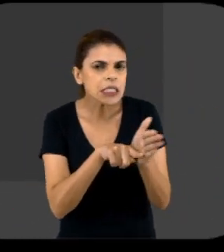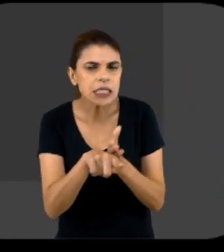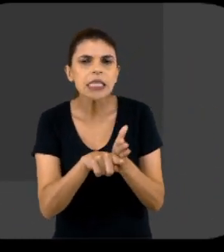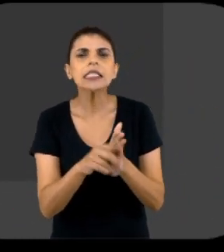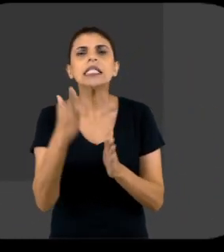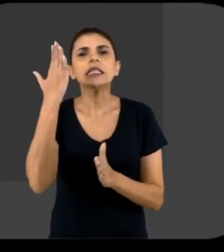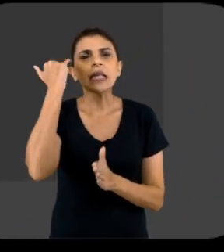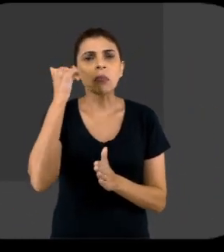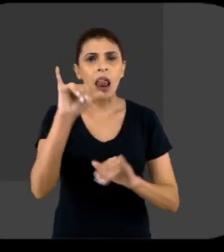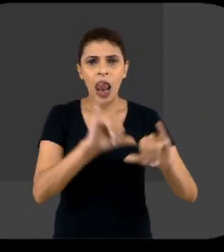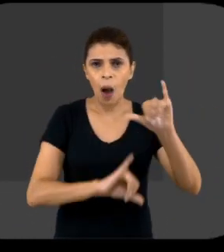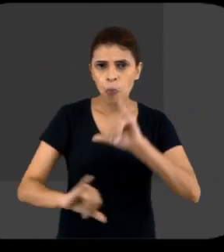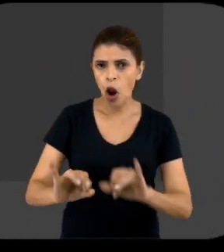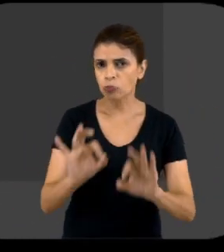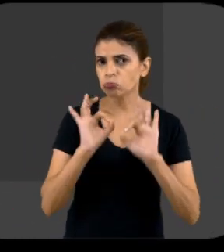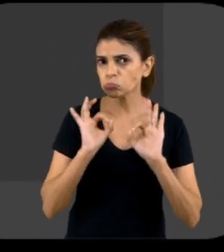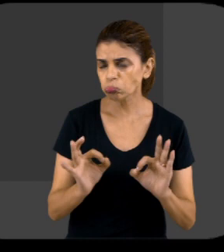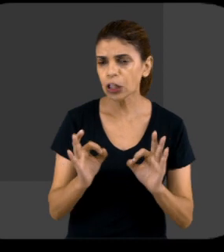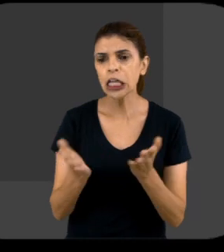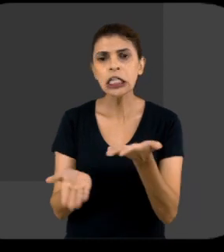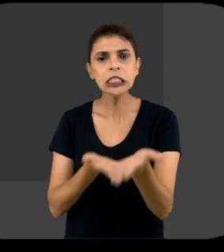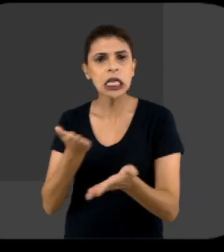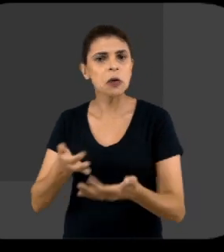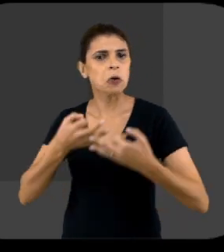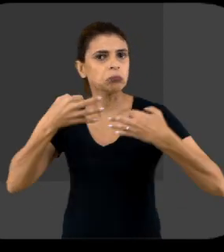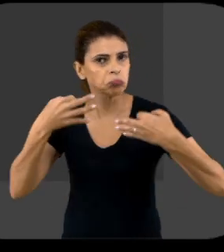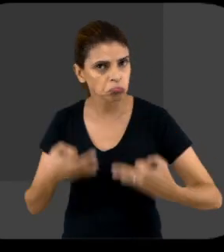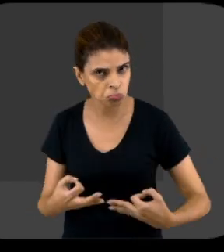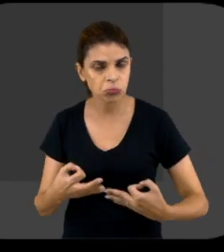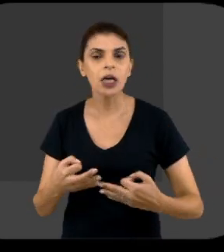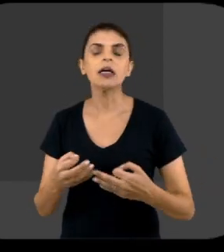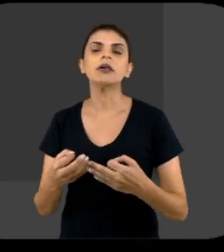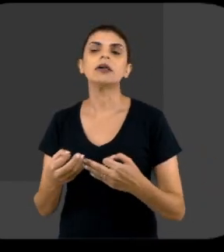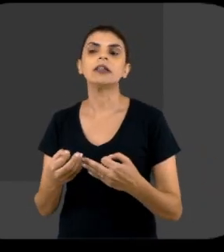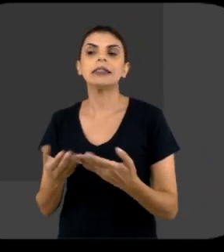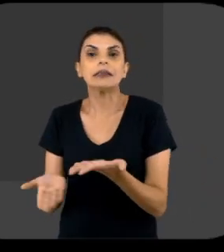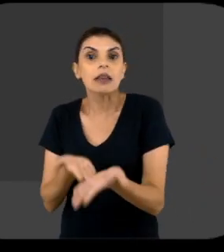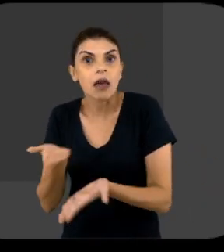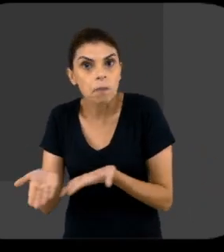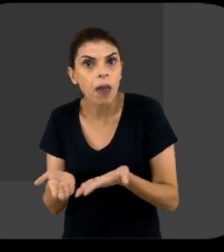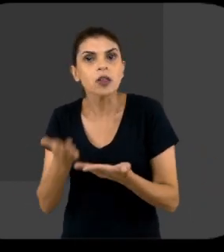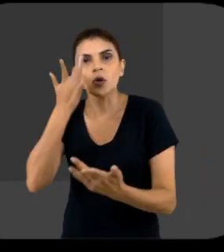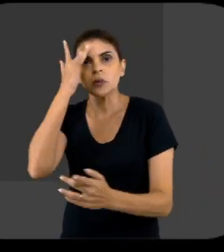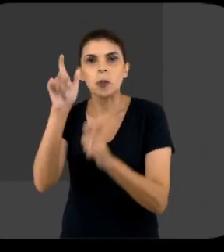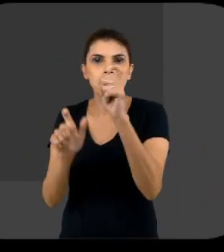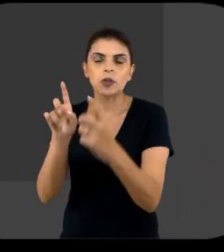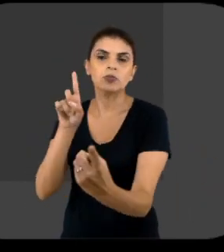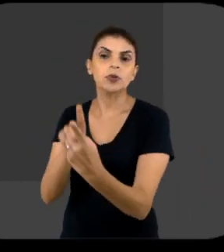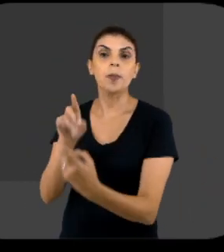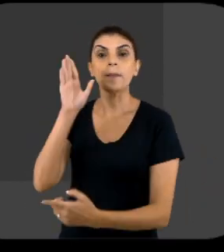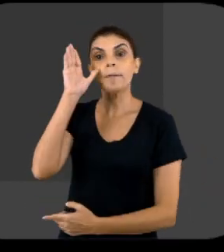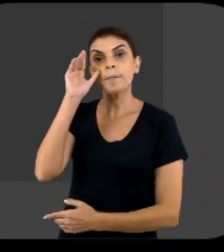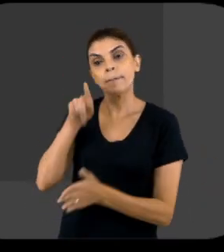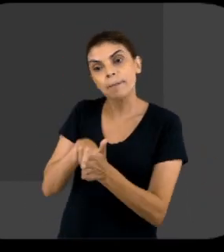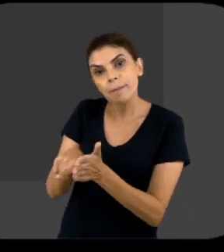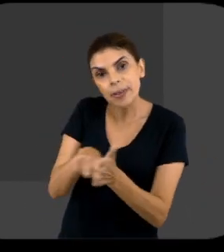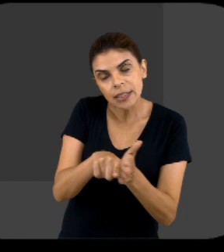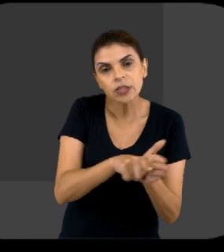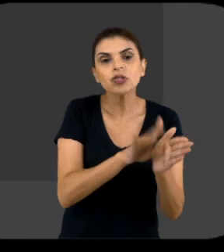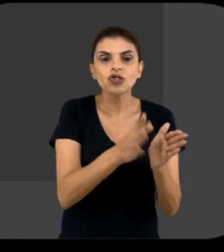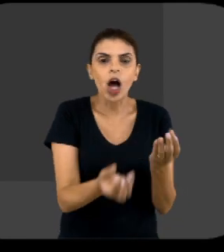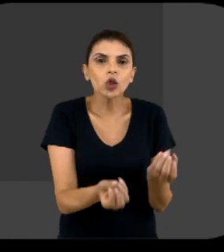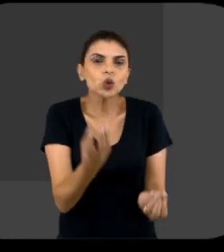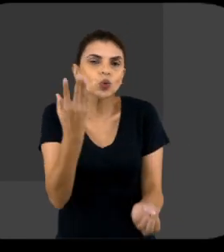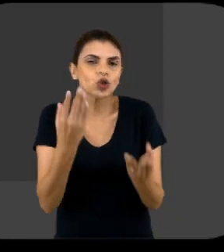avaliação do trabalho laboratorial e um plano de ação de tratamento das observações que surgirem